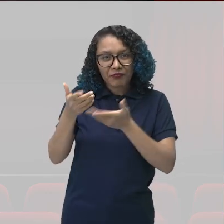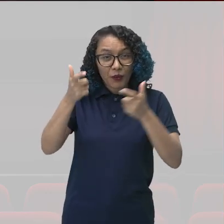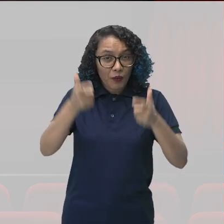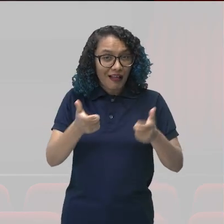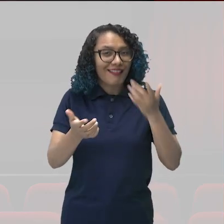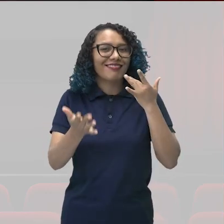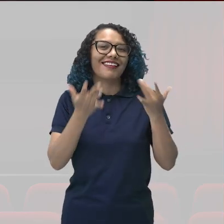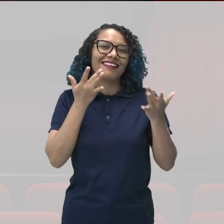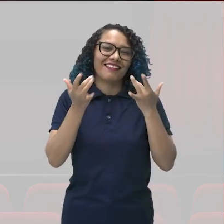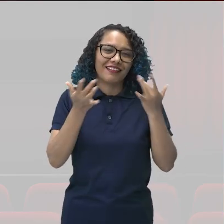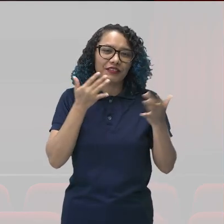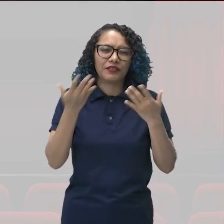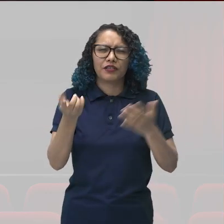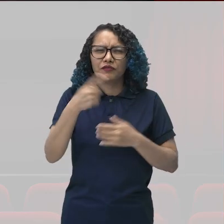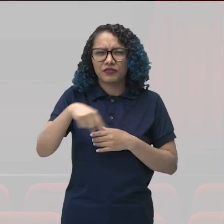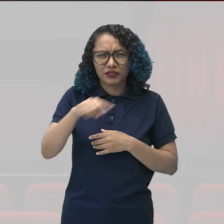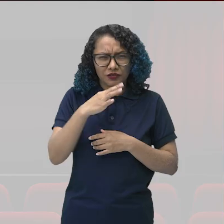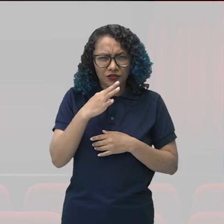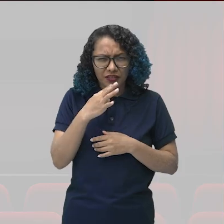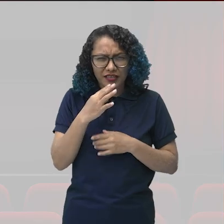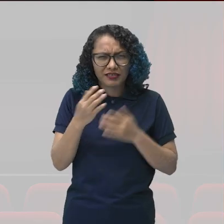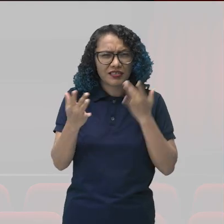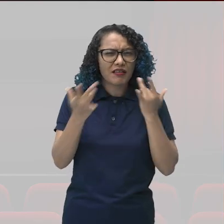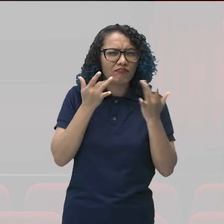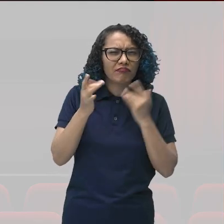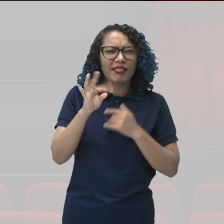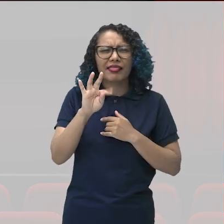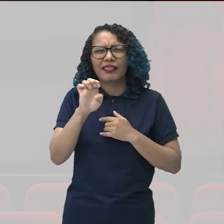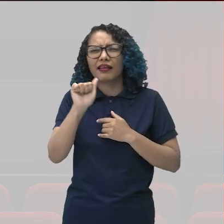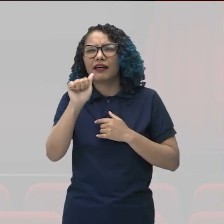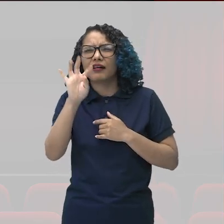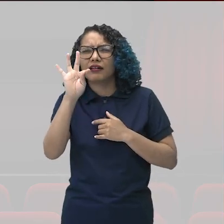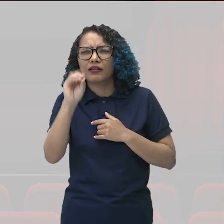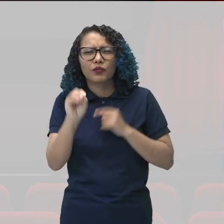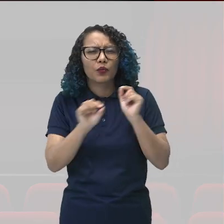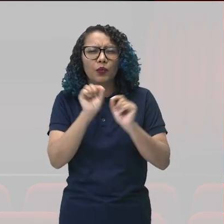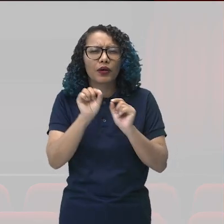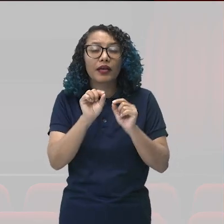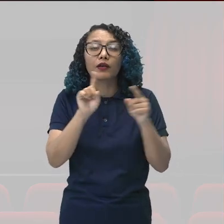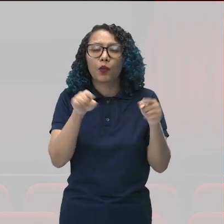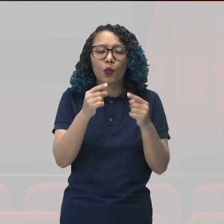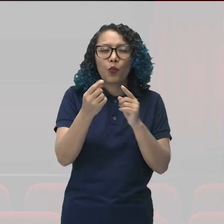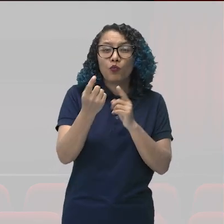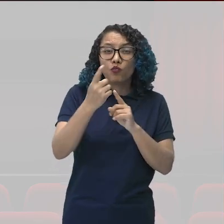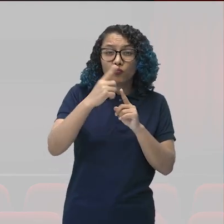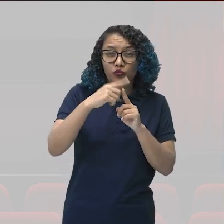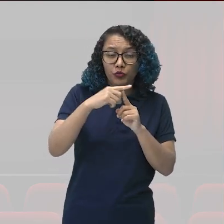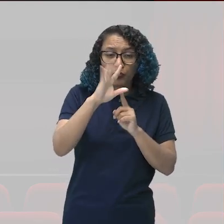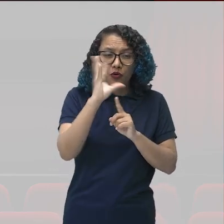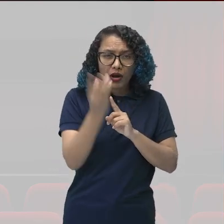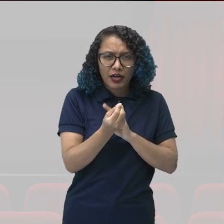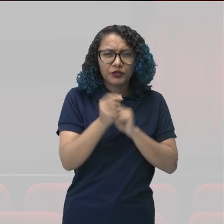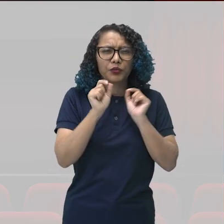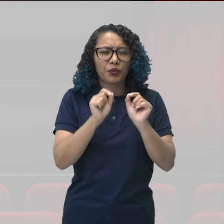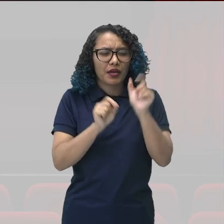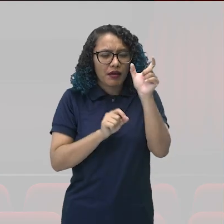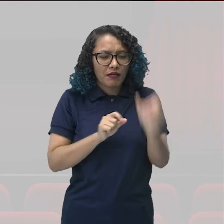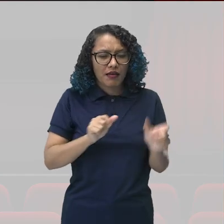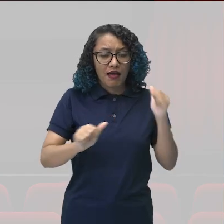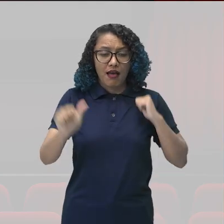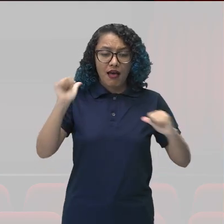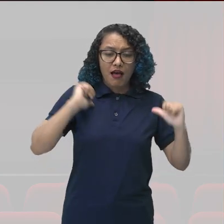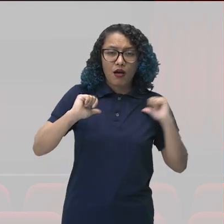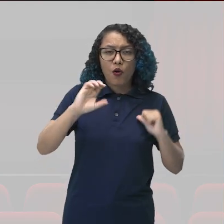Então, vocês sabem o que é o teatro? Ele é uma arte em que um ator ou conjunto de